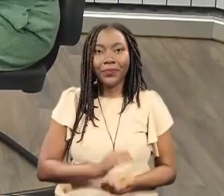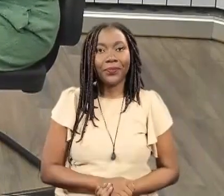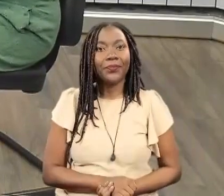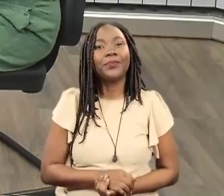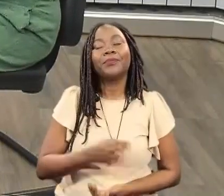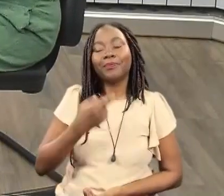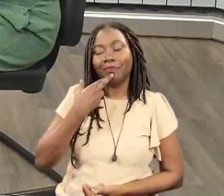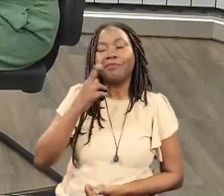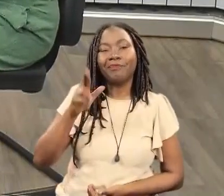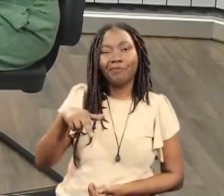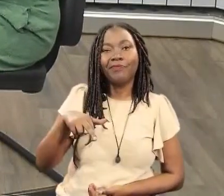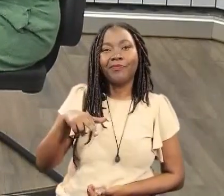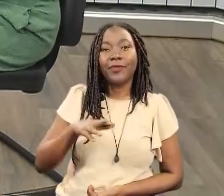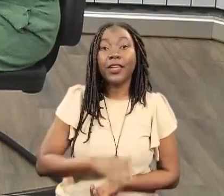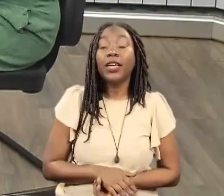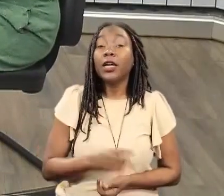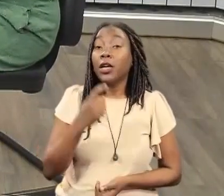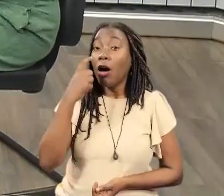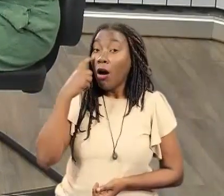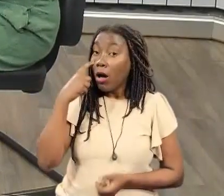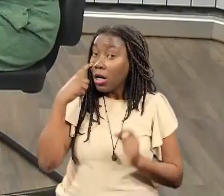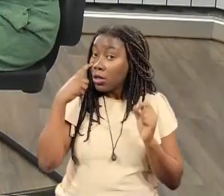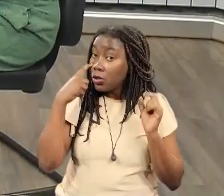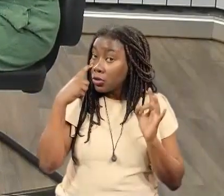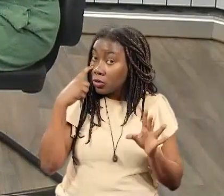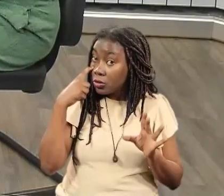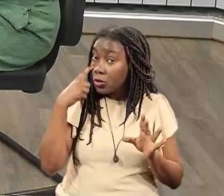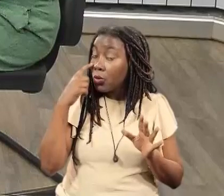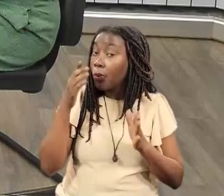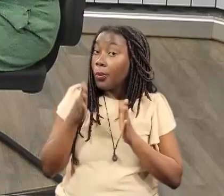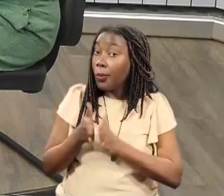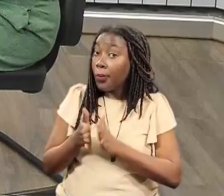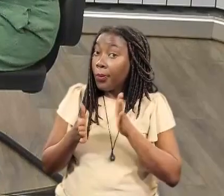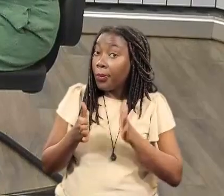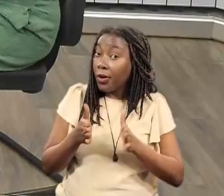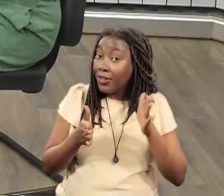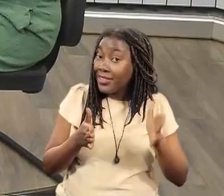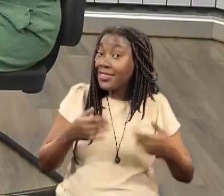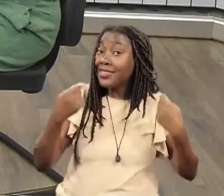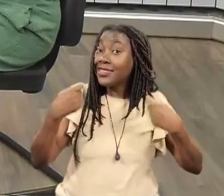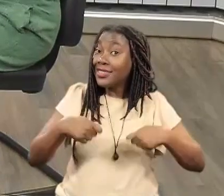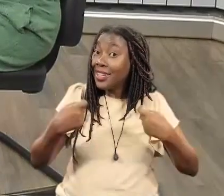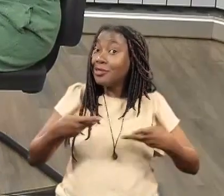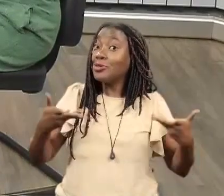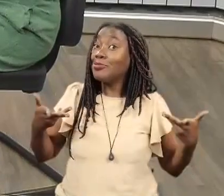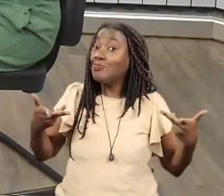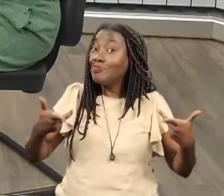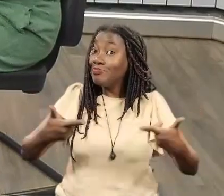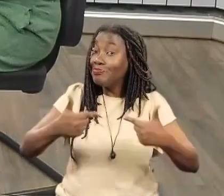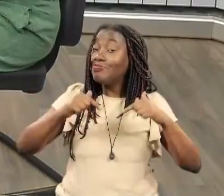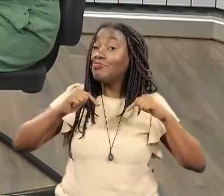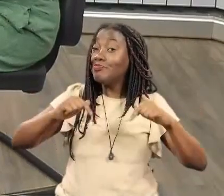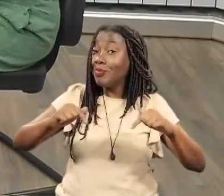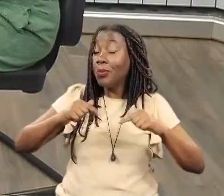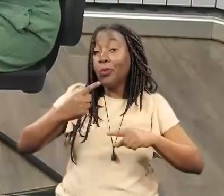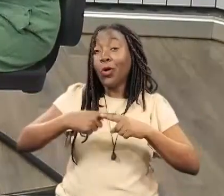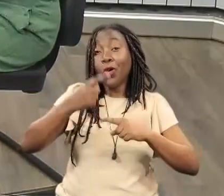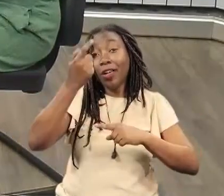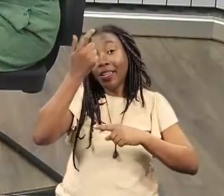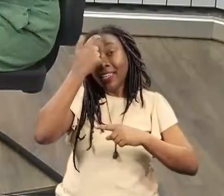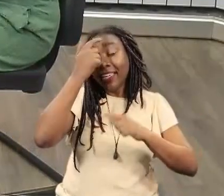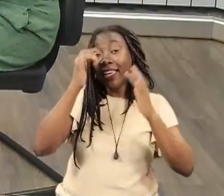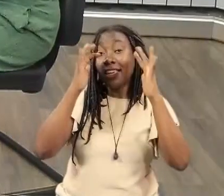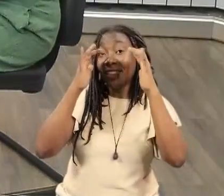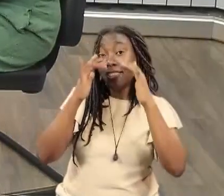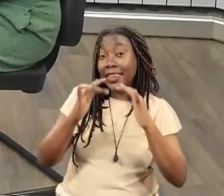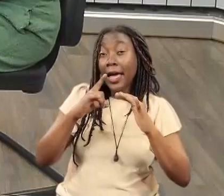é verdade. Olha só, e é um processo que tem que ser bem trabalhado, gente, porque dentro do nosso cérebro, né, tem um processo